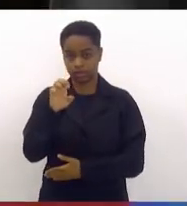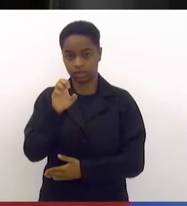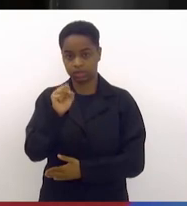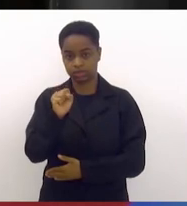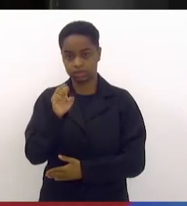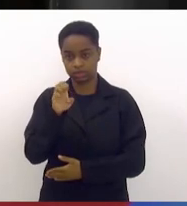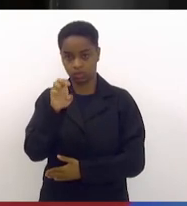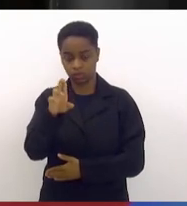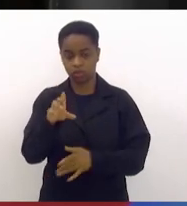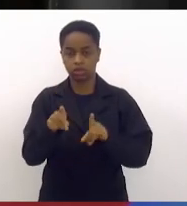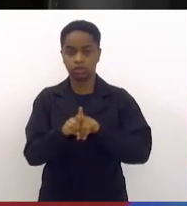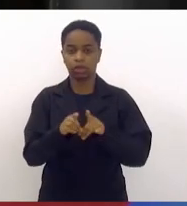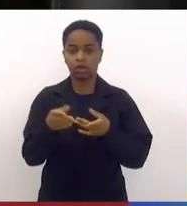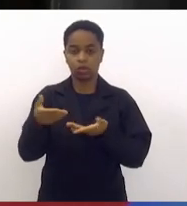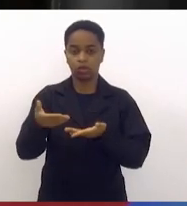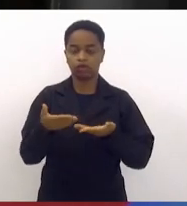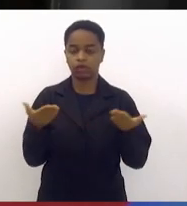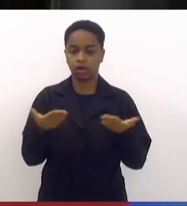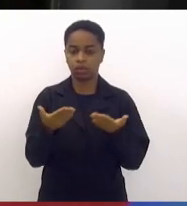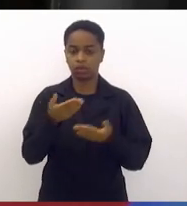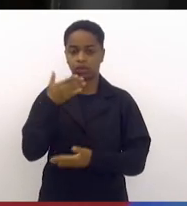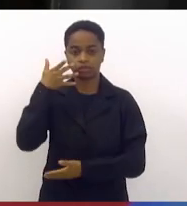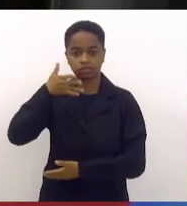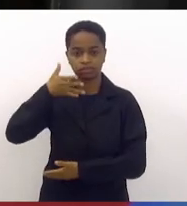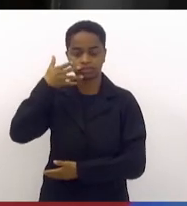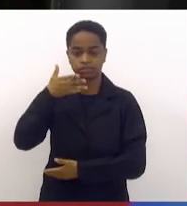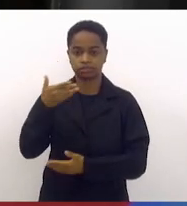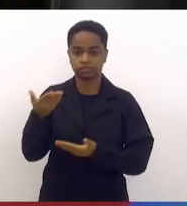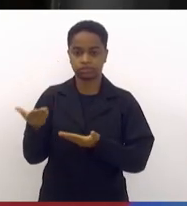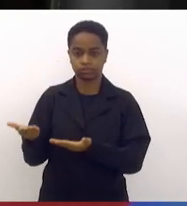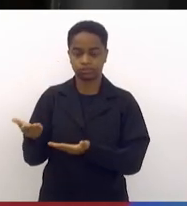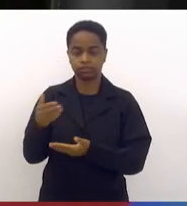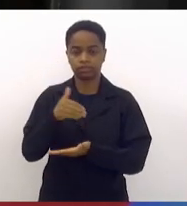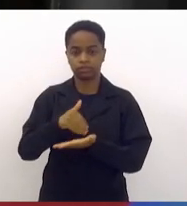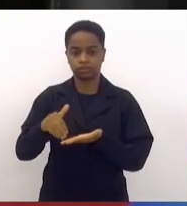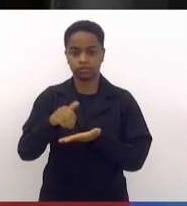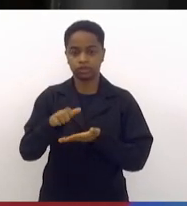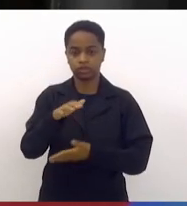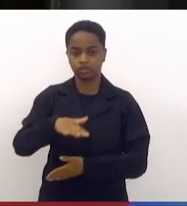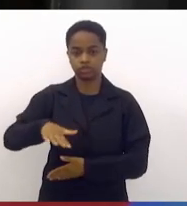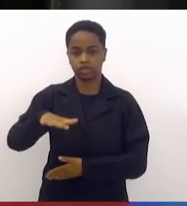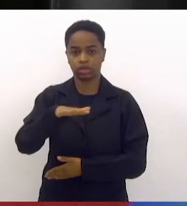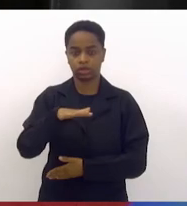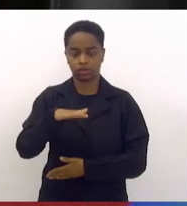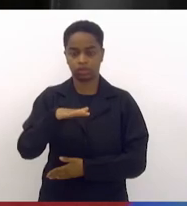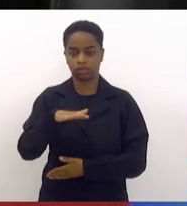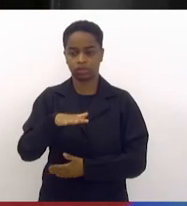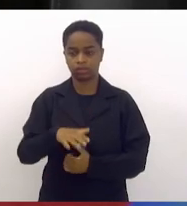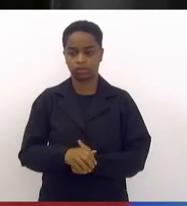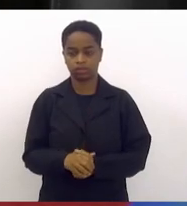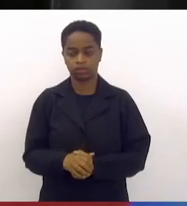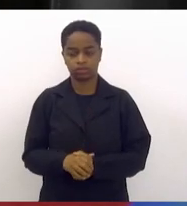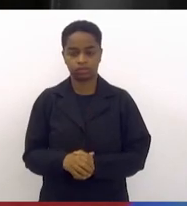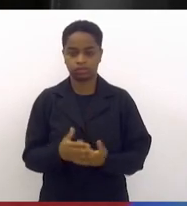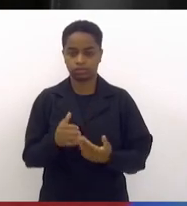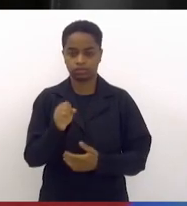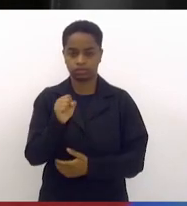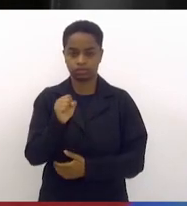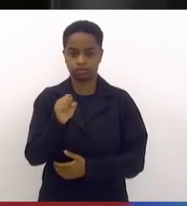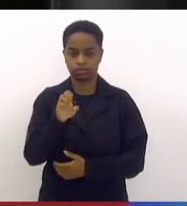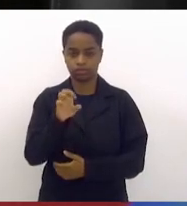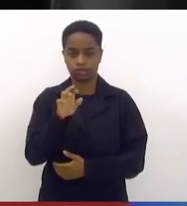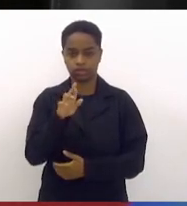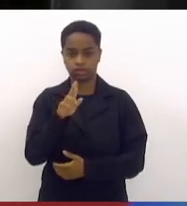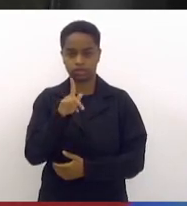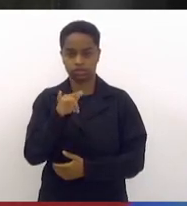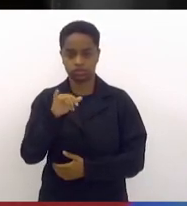convidar agora para fazer o uso da palavra o secretário Geral do sinaval Senor Sérgio Leal